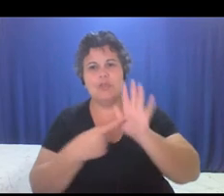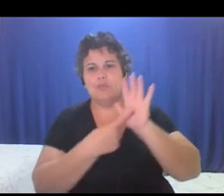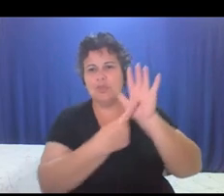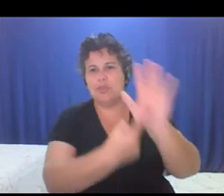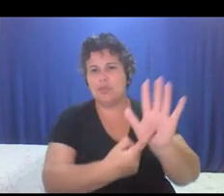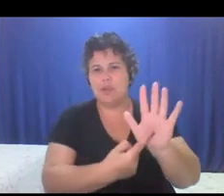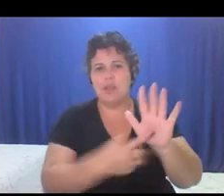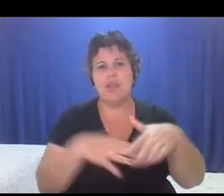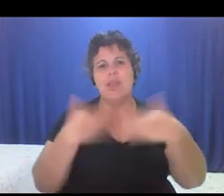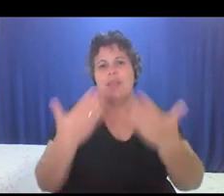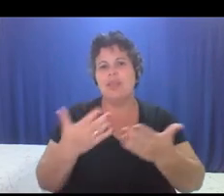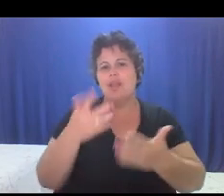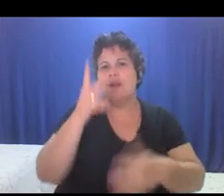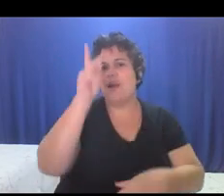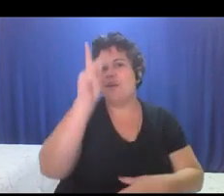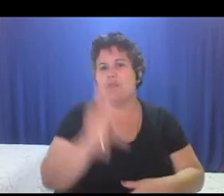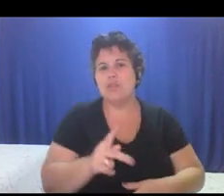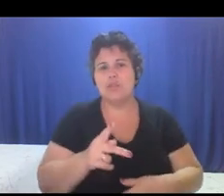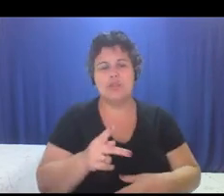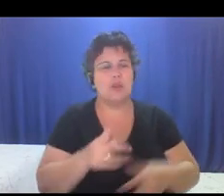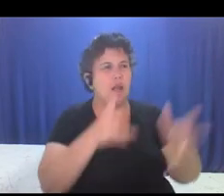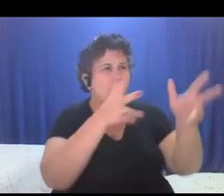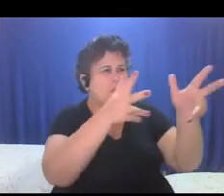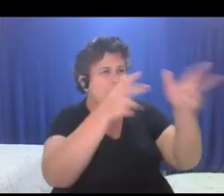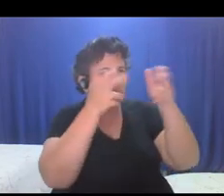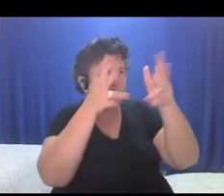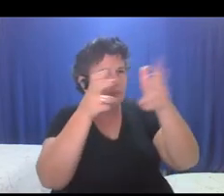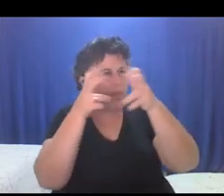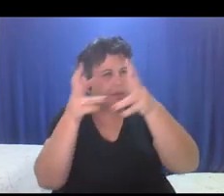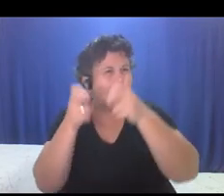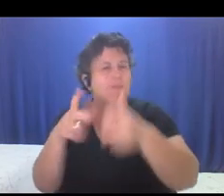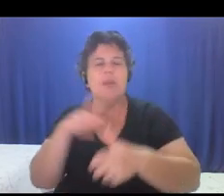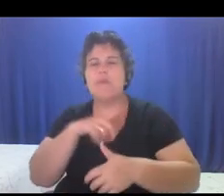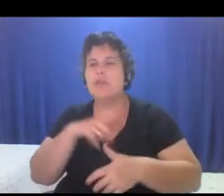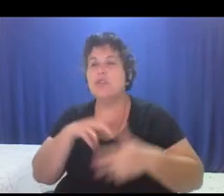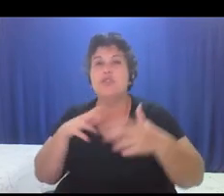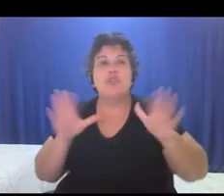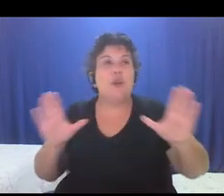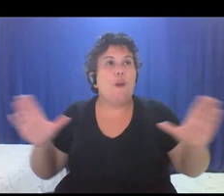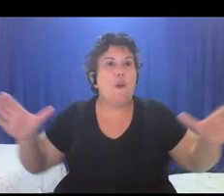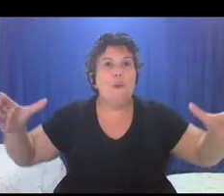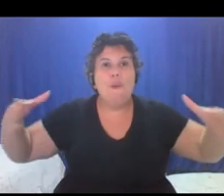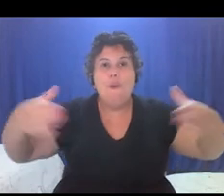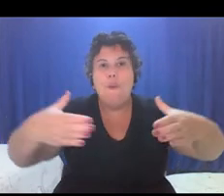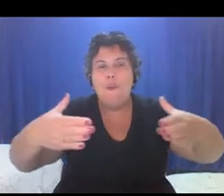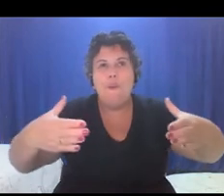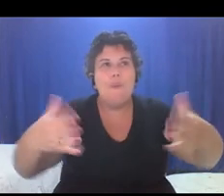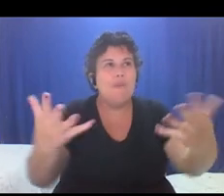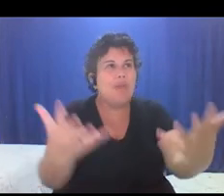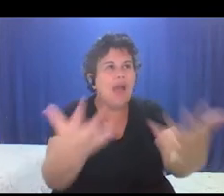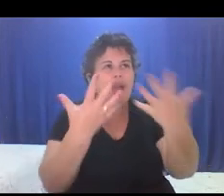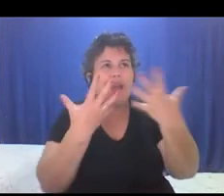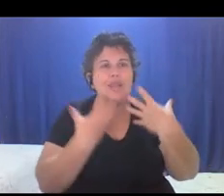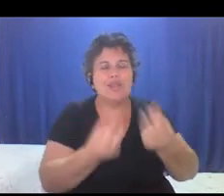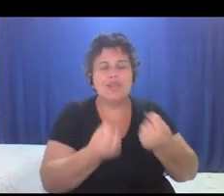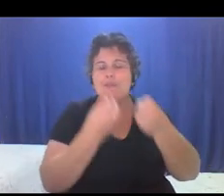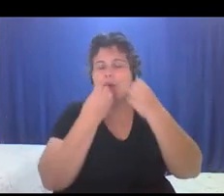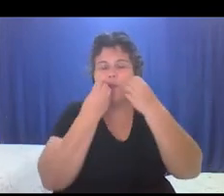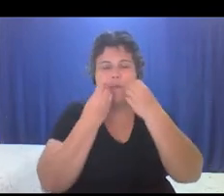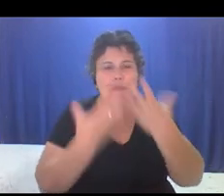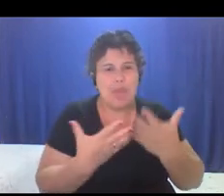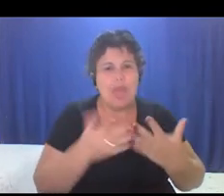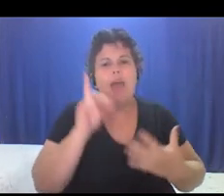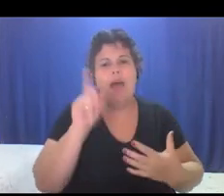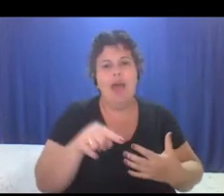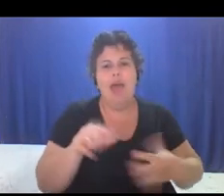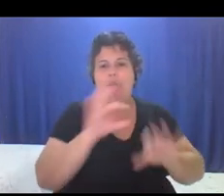chegou, ela viu que tinha um time muito maior que pôde abraçá-la, ajudá-la a crescer ali dentro. Então, isso foi incrível.